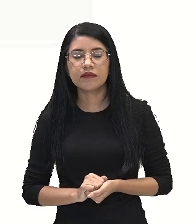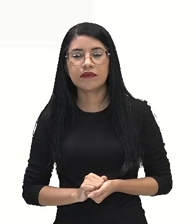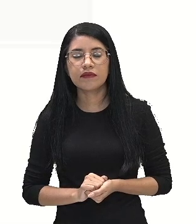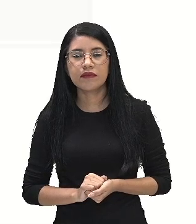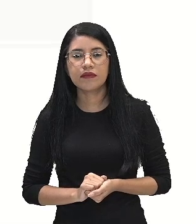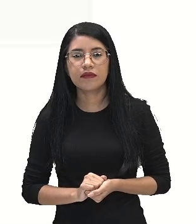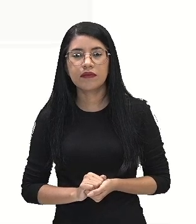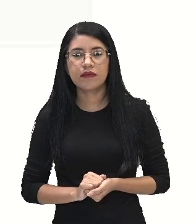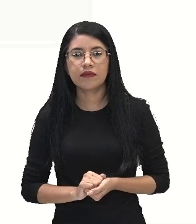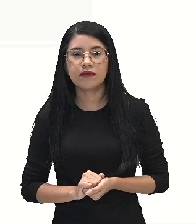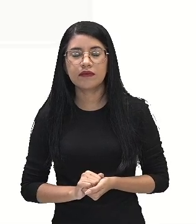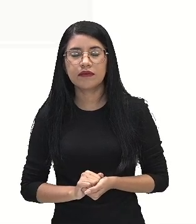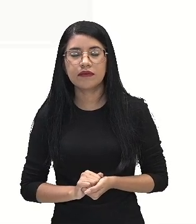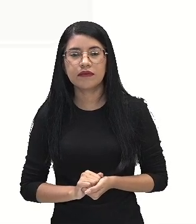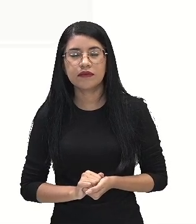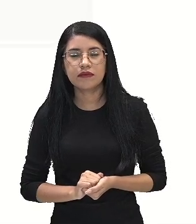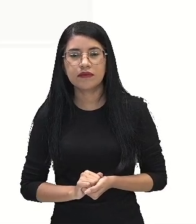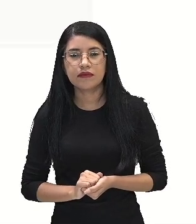valor